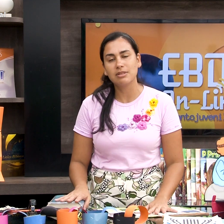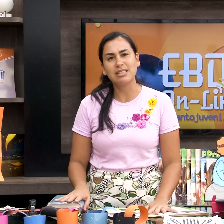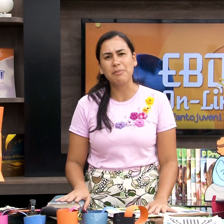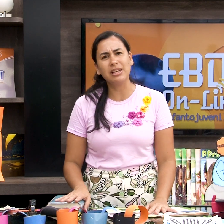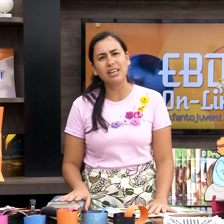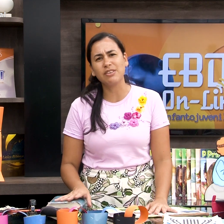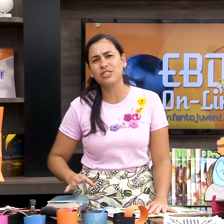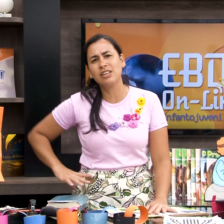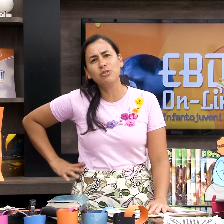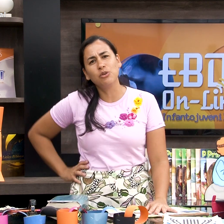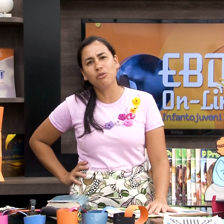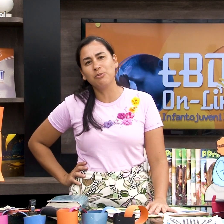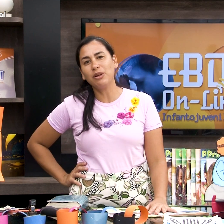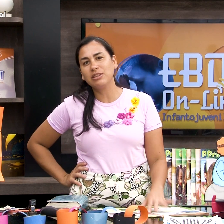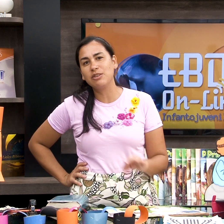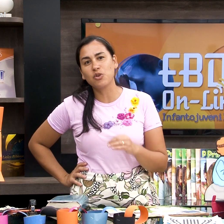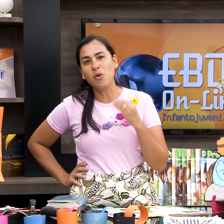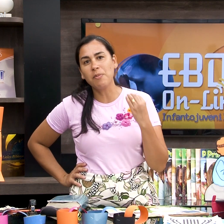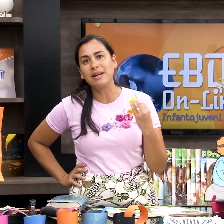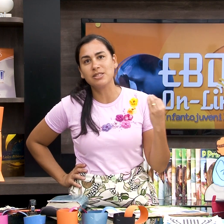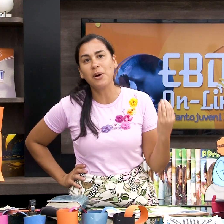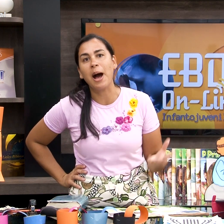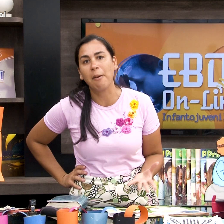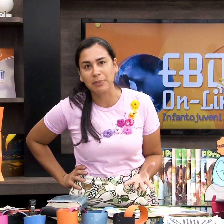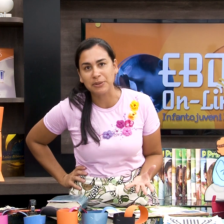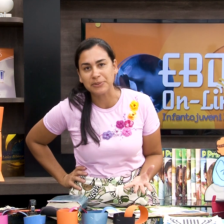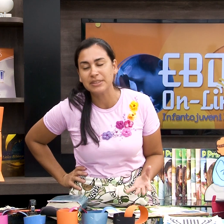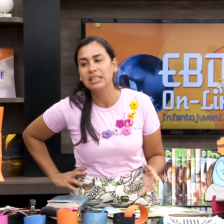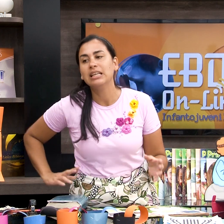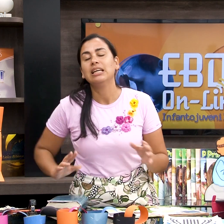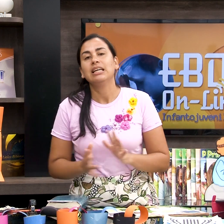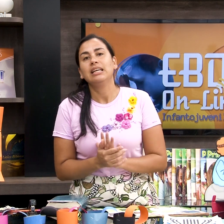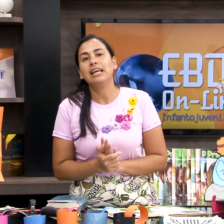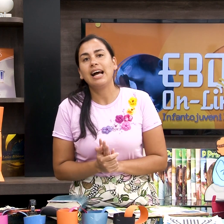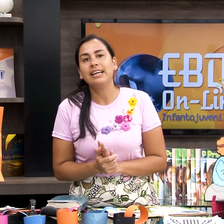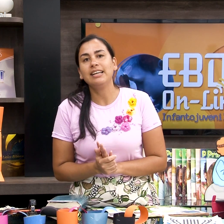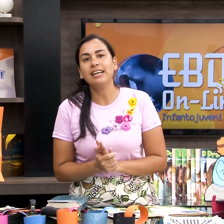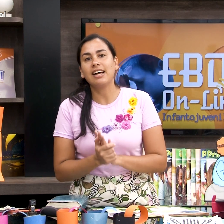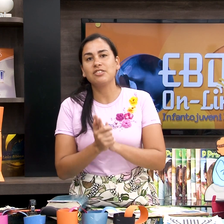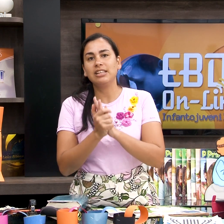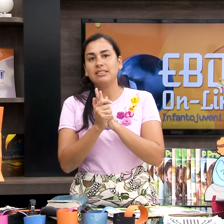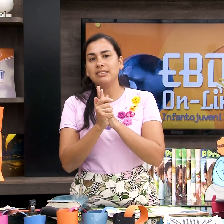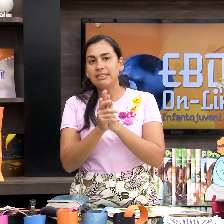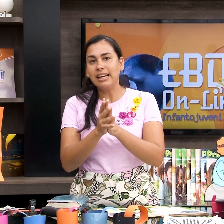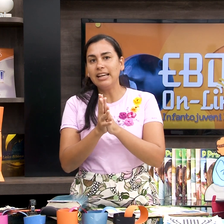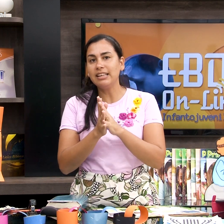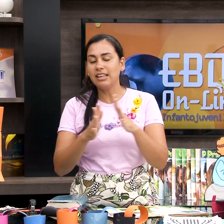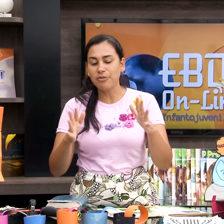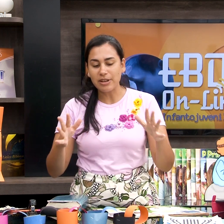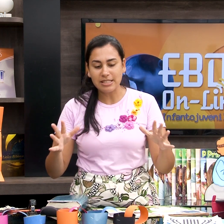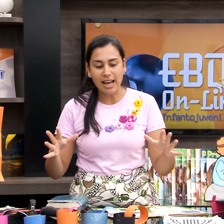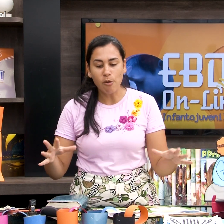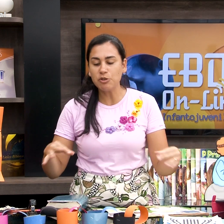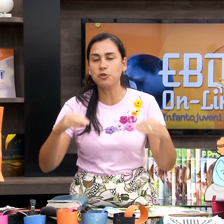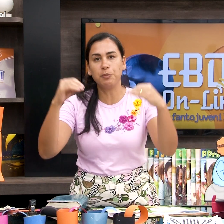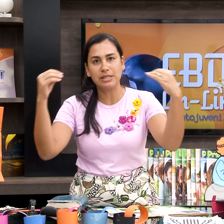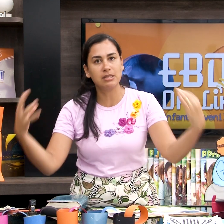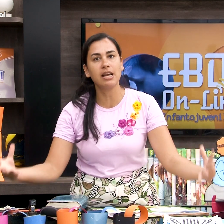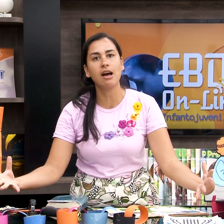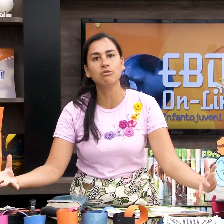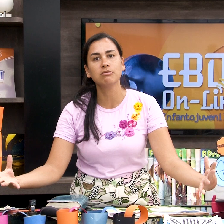lição, semana que vem já é ano novo. Meu Deus, como passou rápido. E aí, a gente tem que fazer